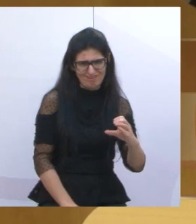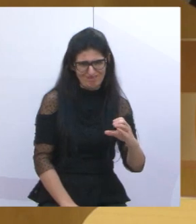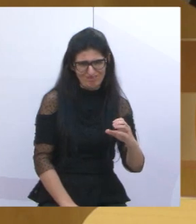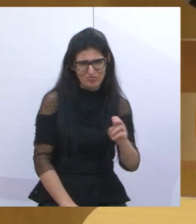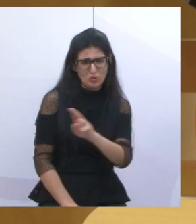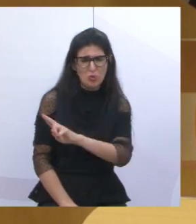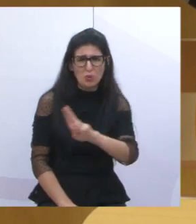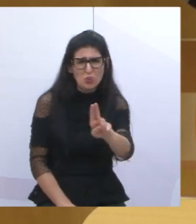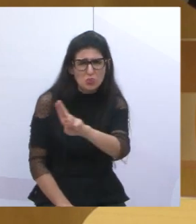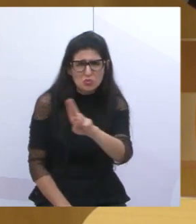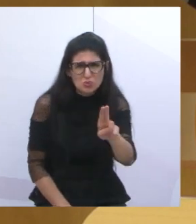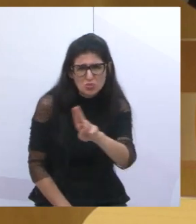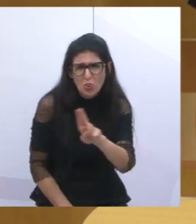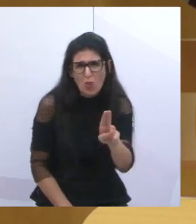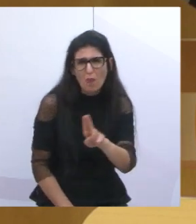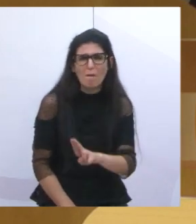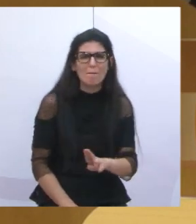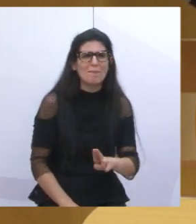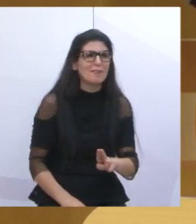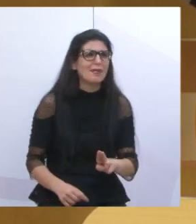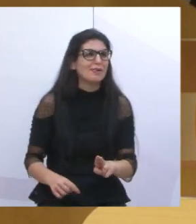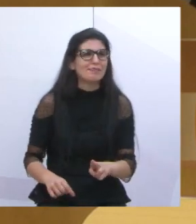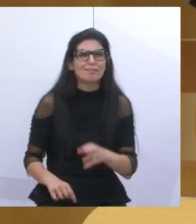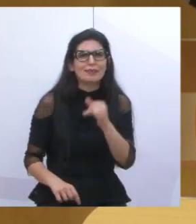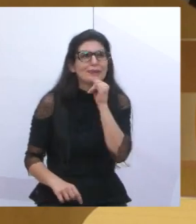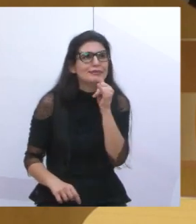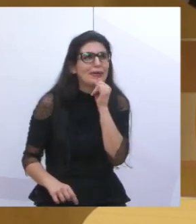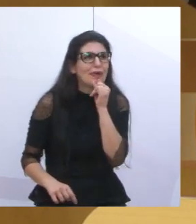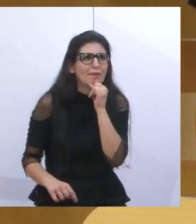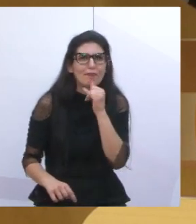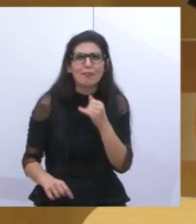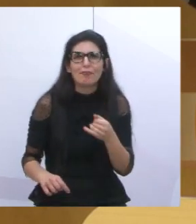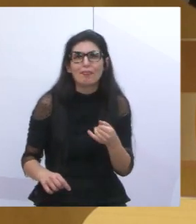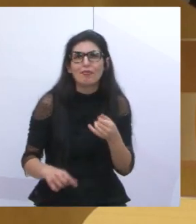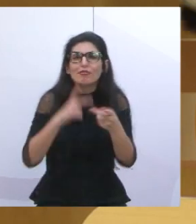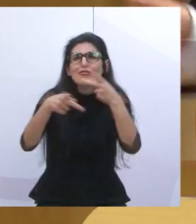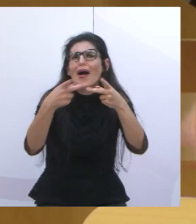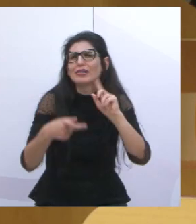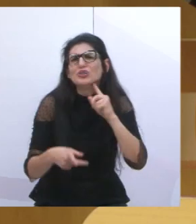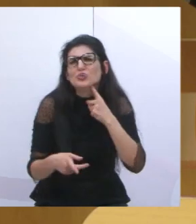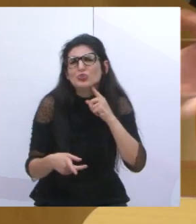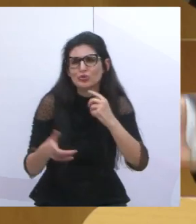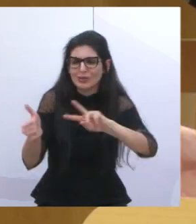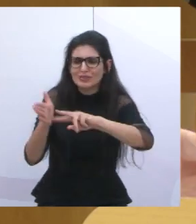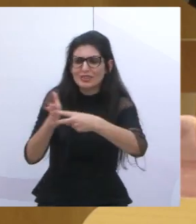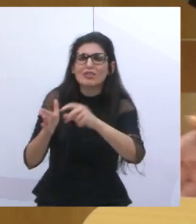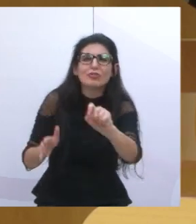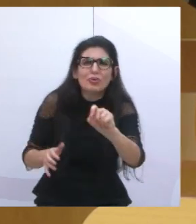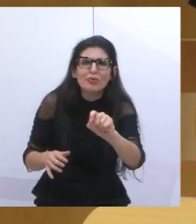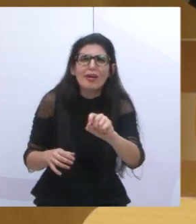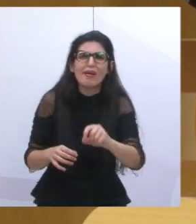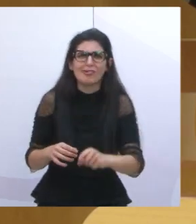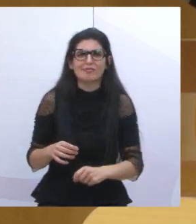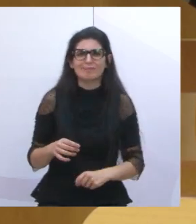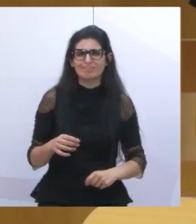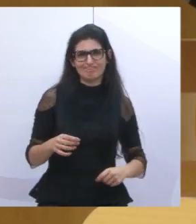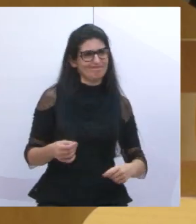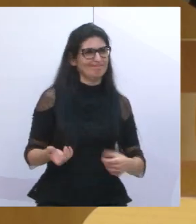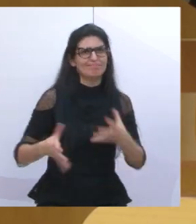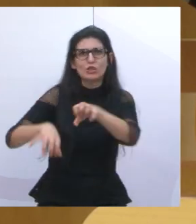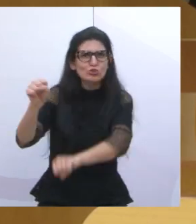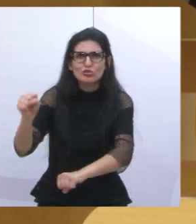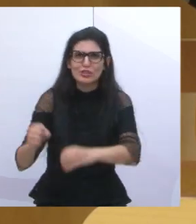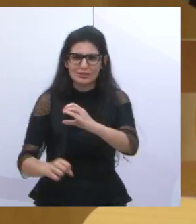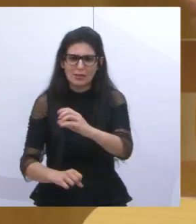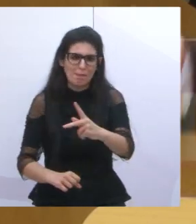aí no serviço do Serasa, de serviço de proteção ao crédito, e se não pagar, vai aí prejudicar